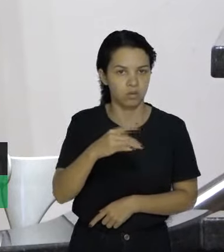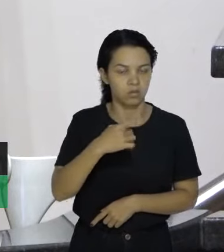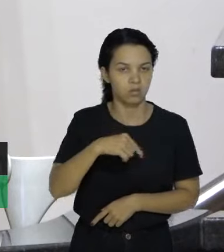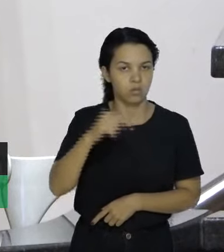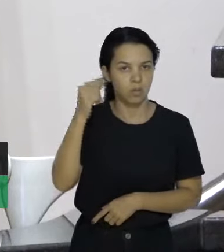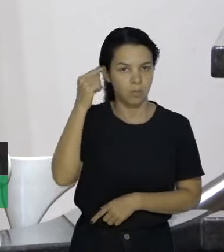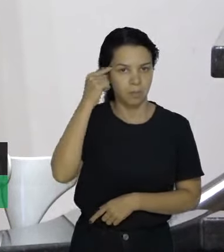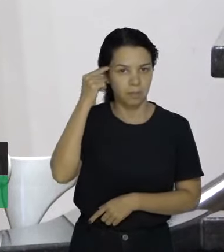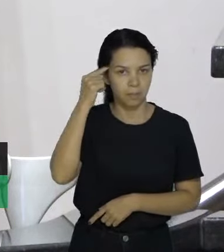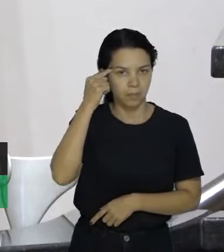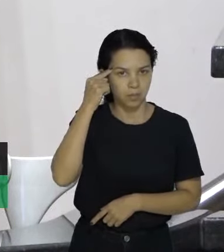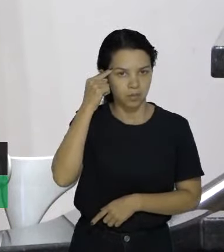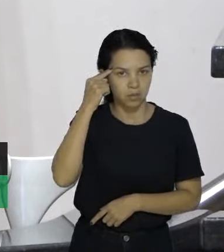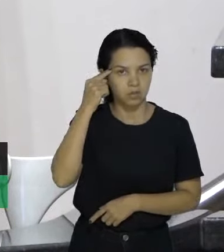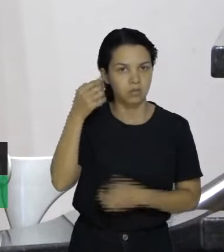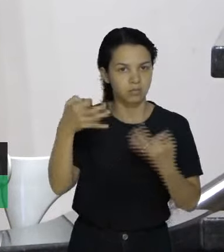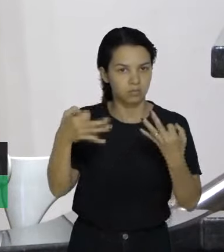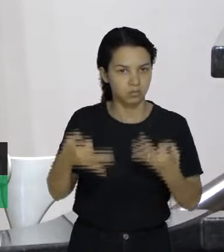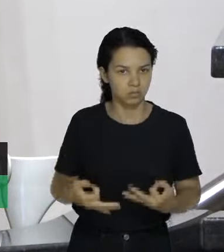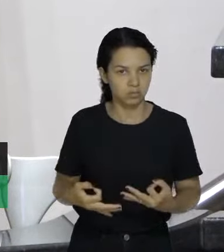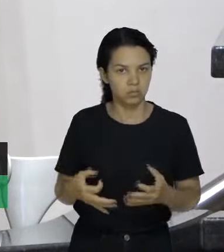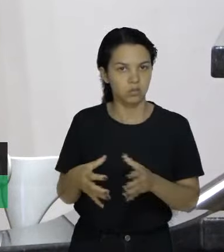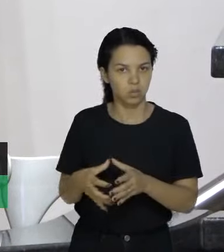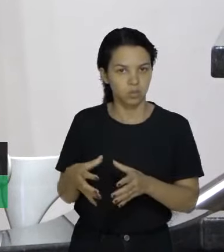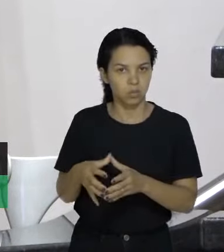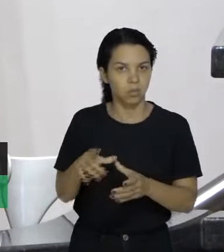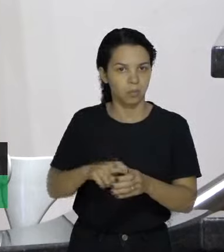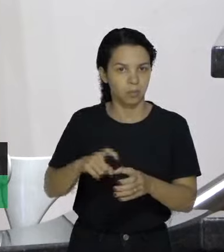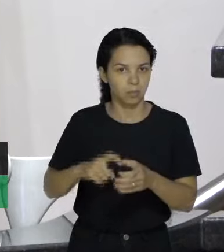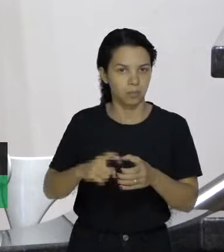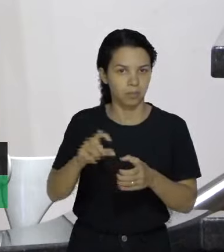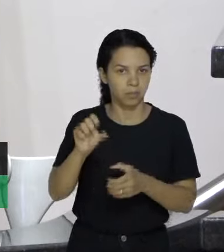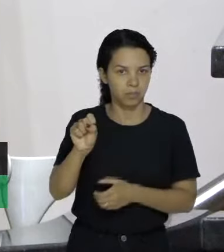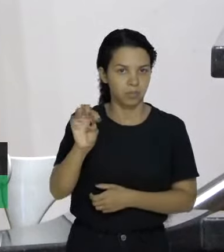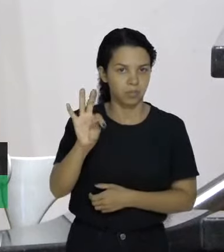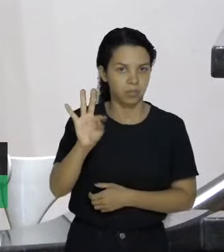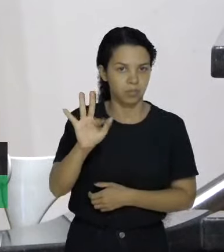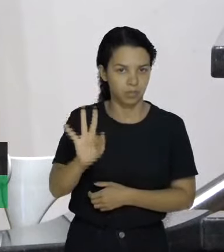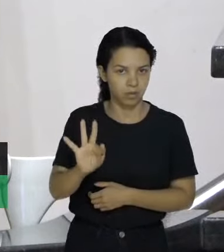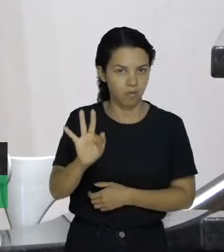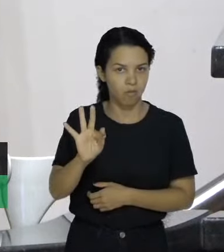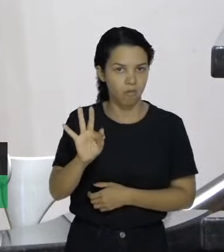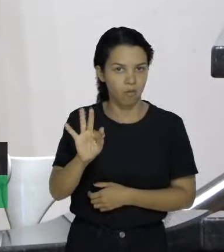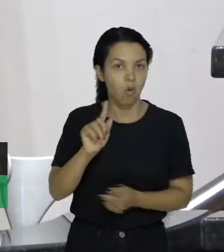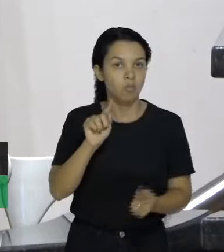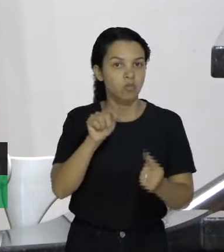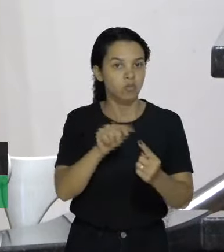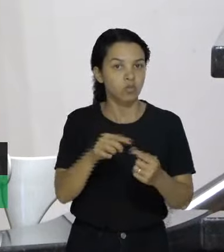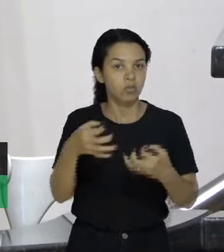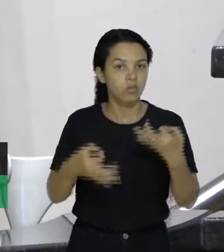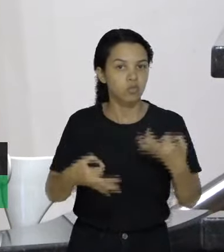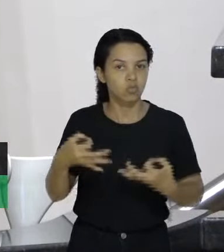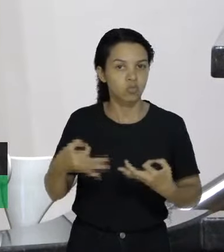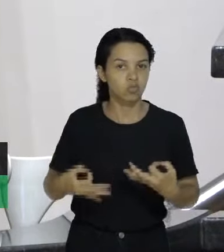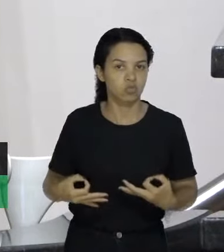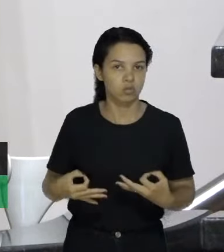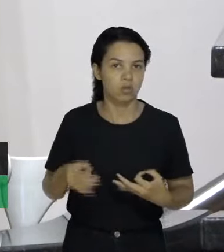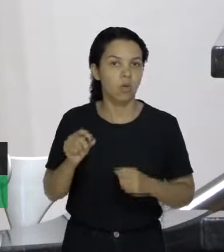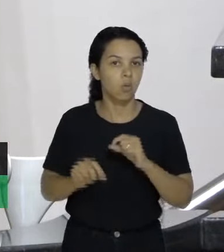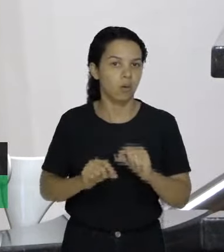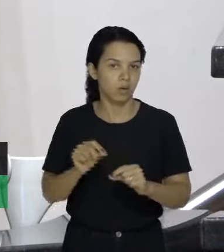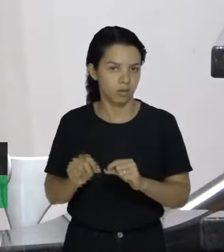unanimidade dos integrantes do STF a finalidade da Justiça meus queridos colegas